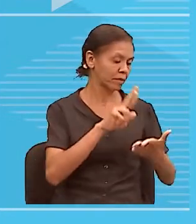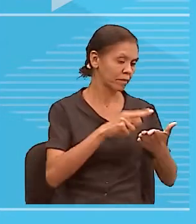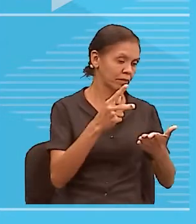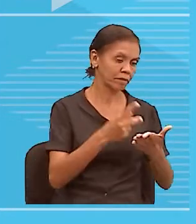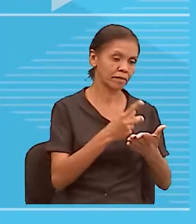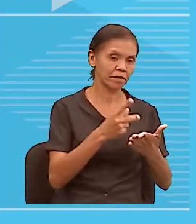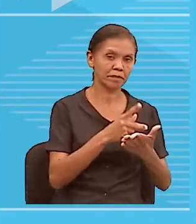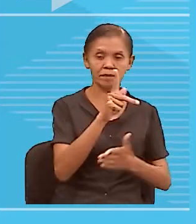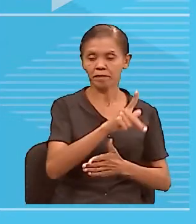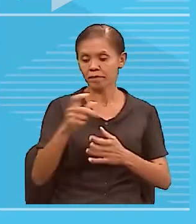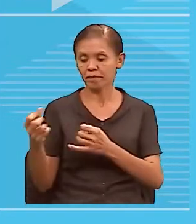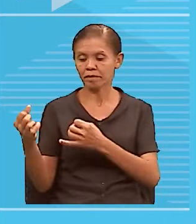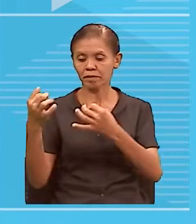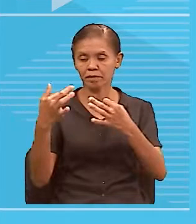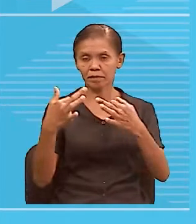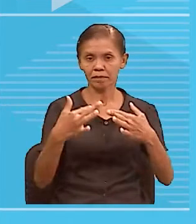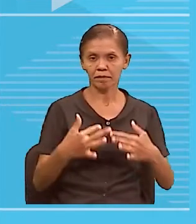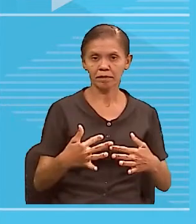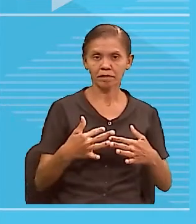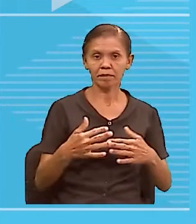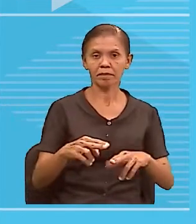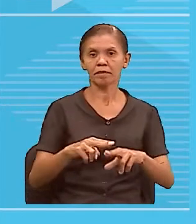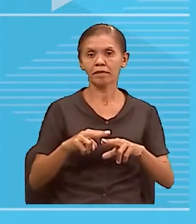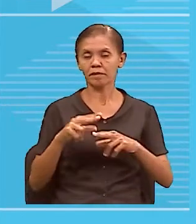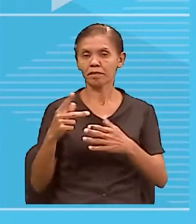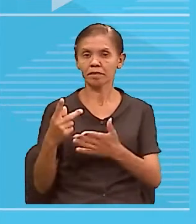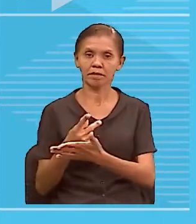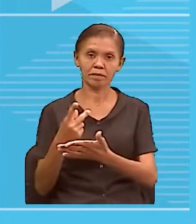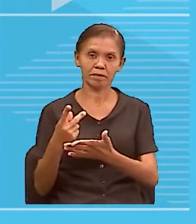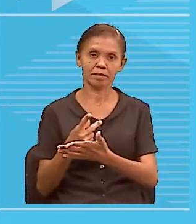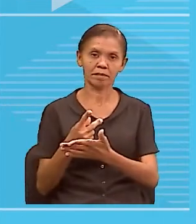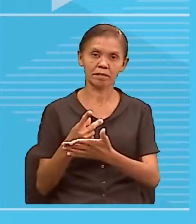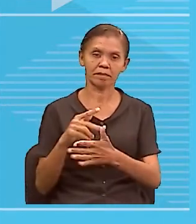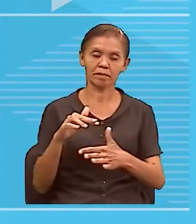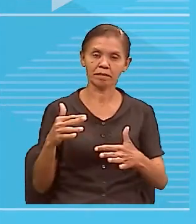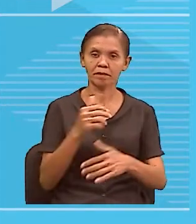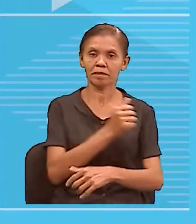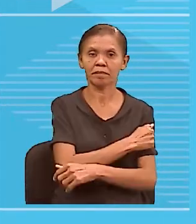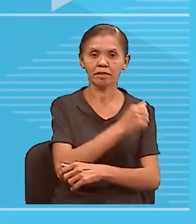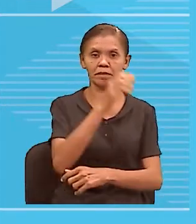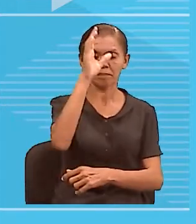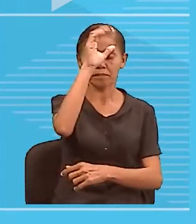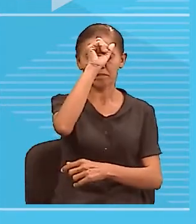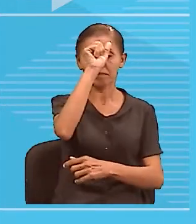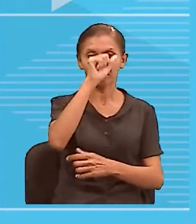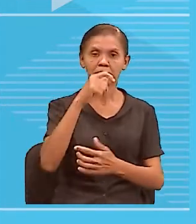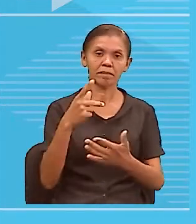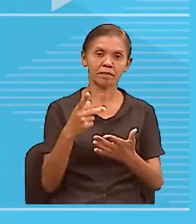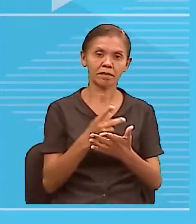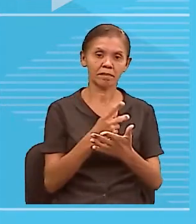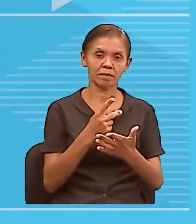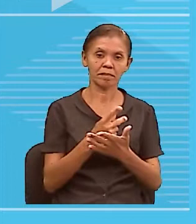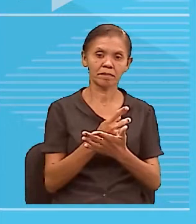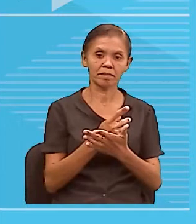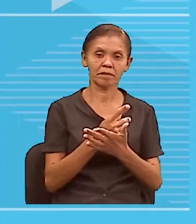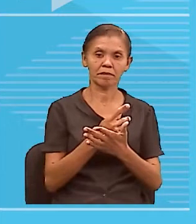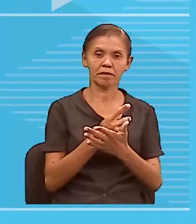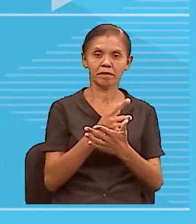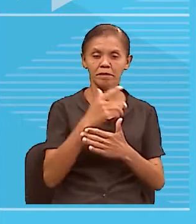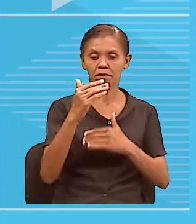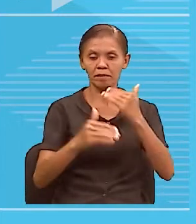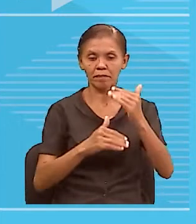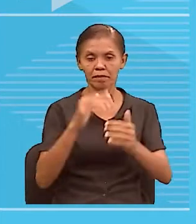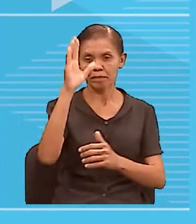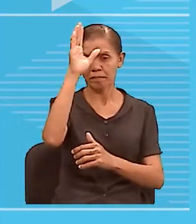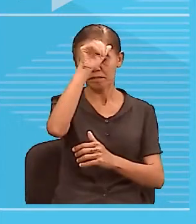explica porque é que eu não acertei me lembra lá eu tô aprendendo né então é raro no processo de aprendizagem